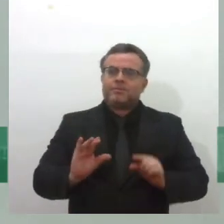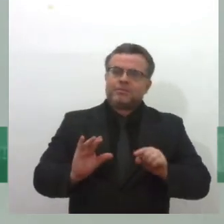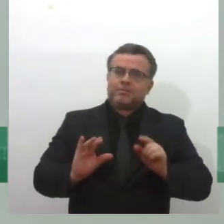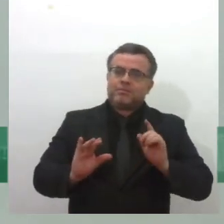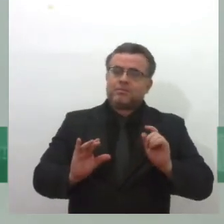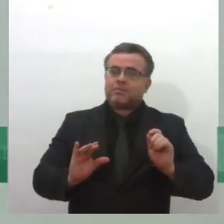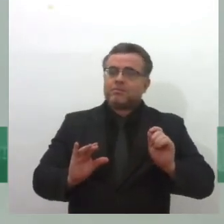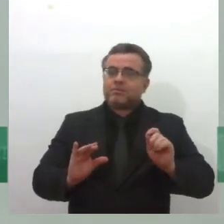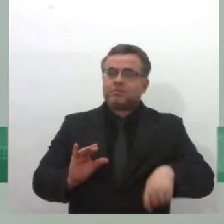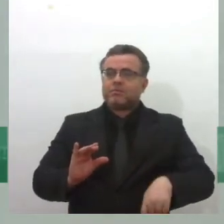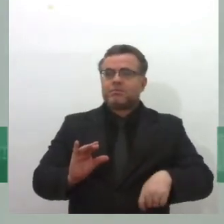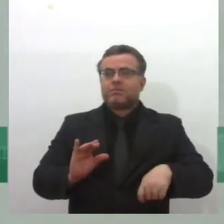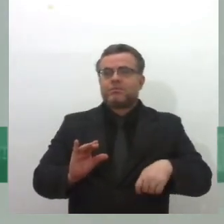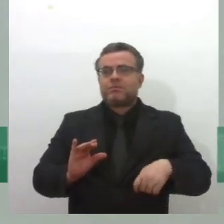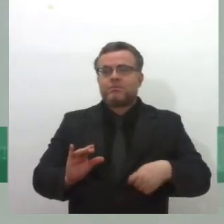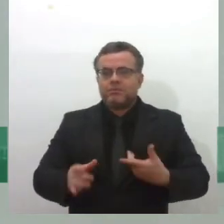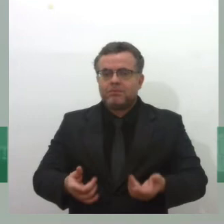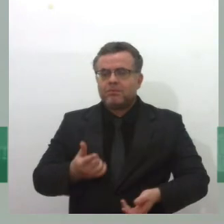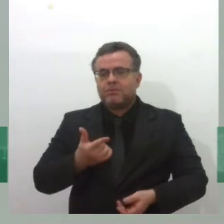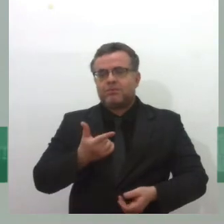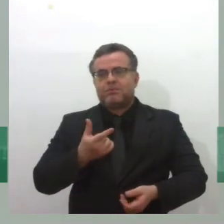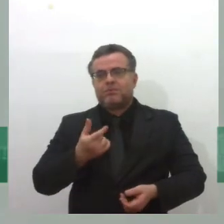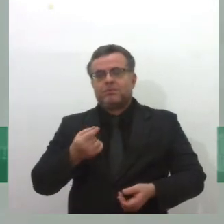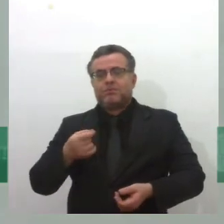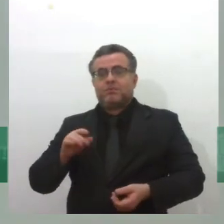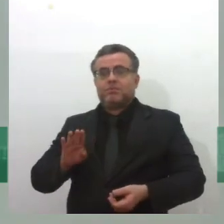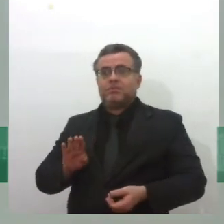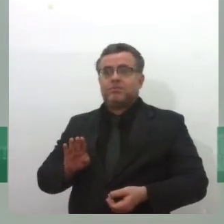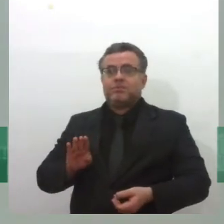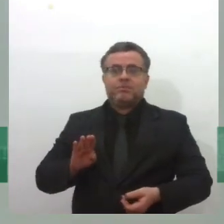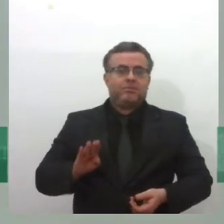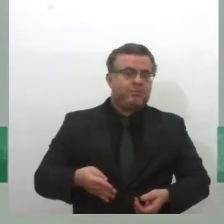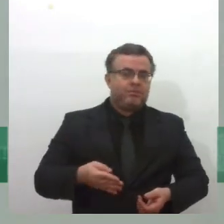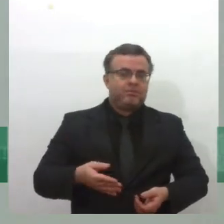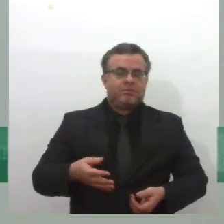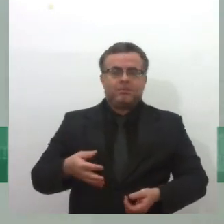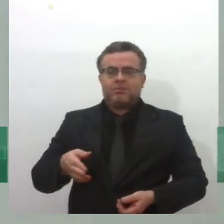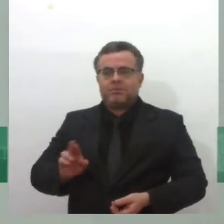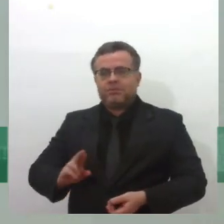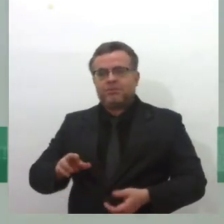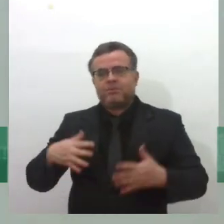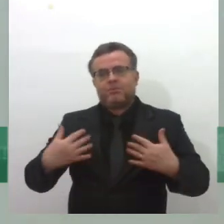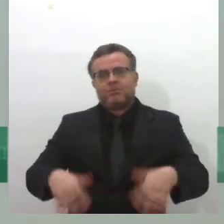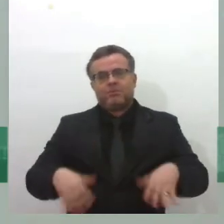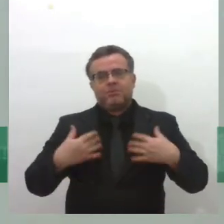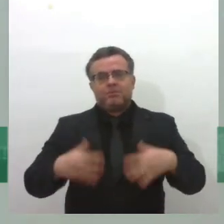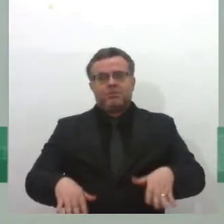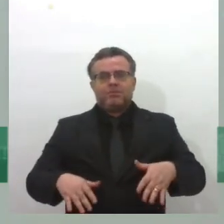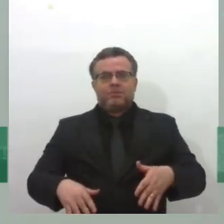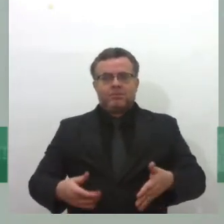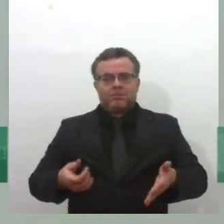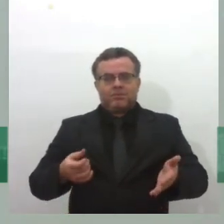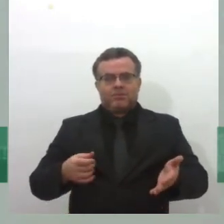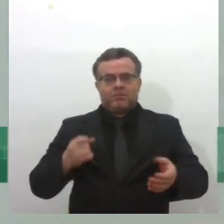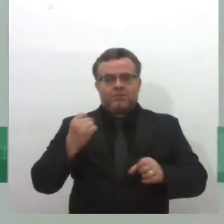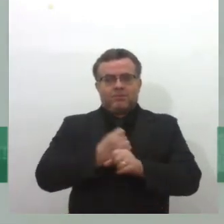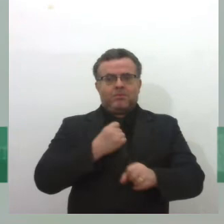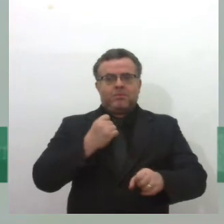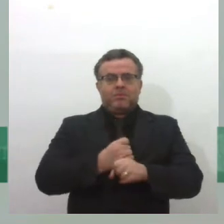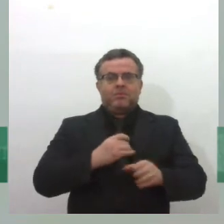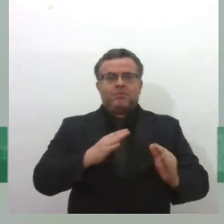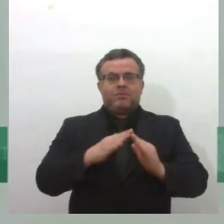você colocou 200 bilhões, imagine 200 bilhões para construir